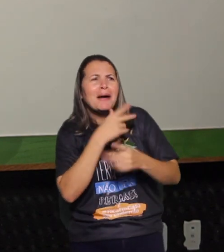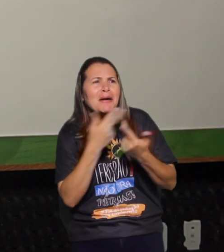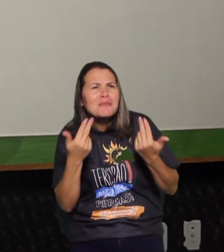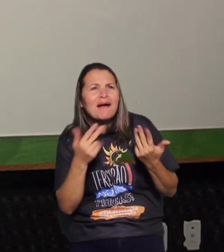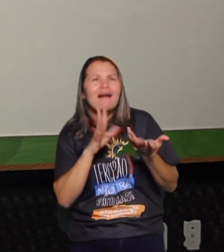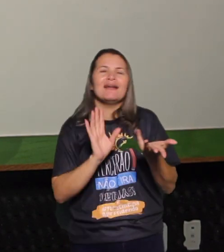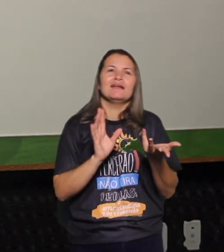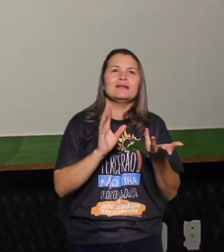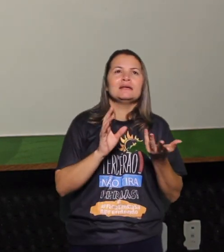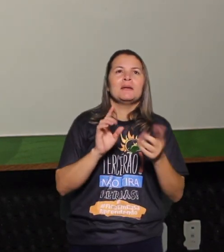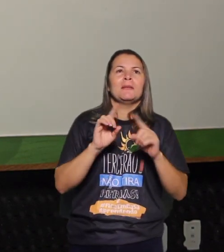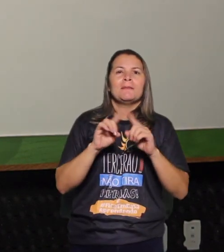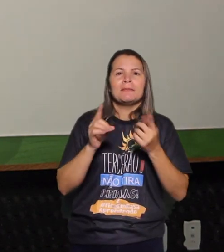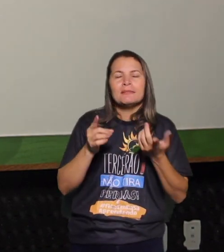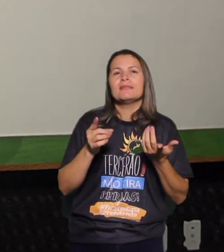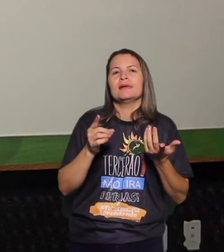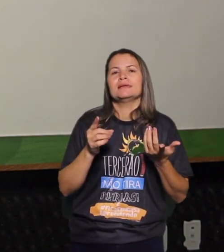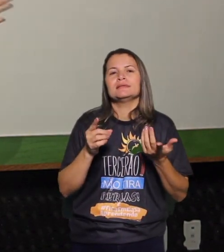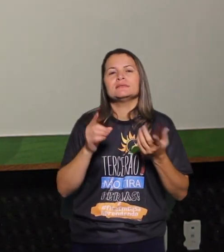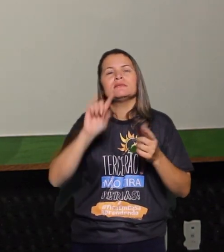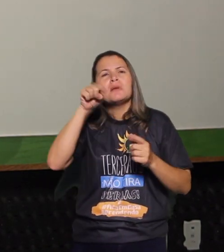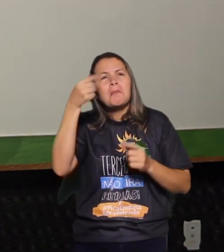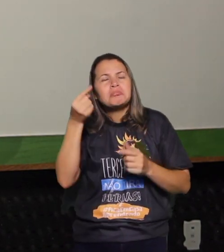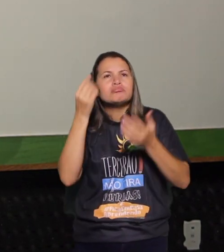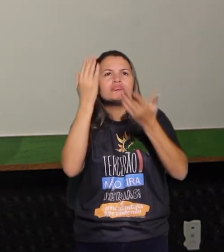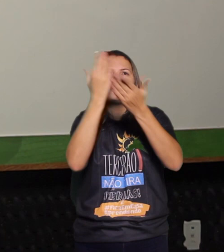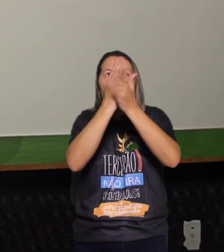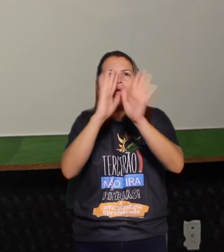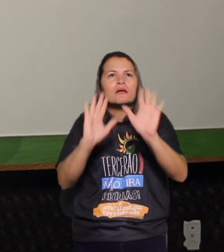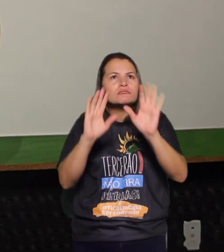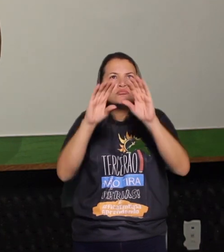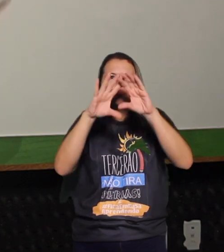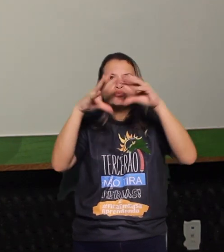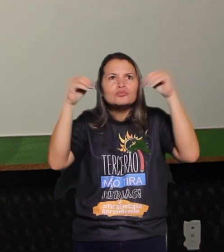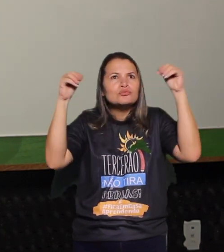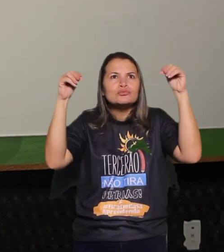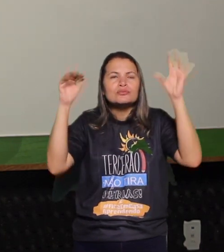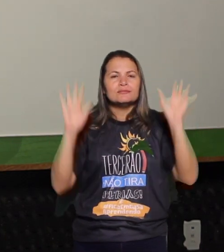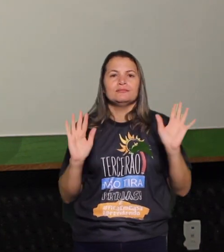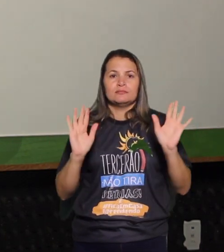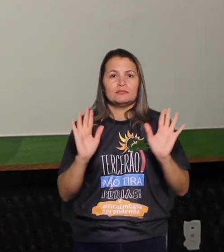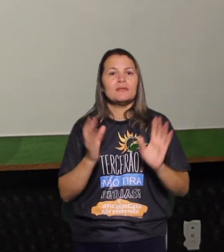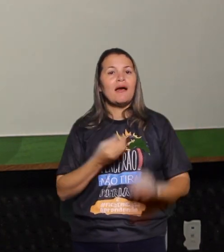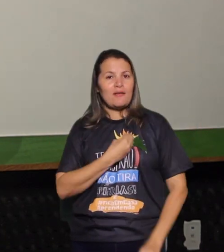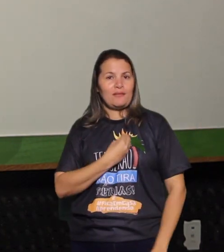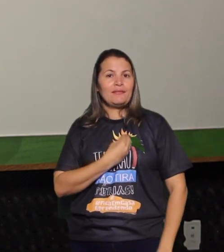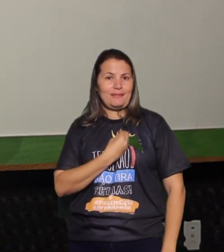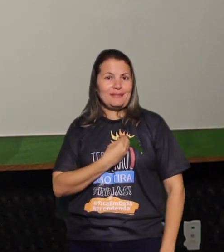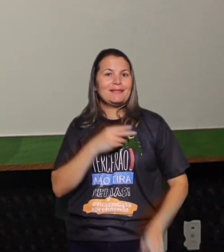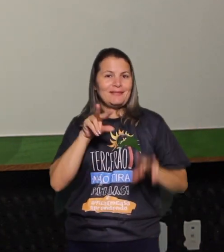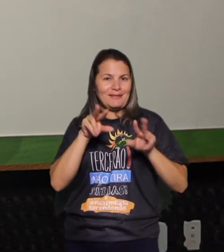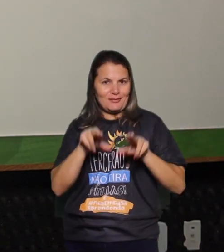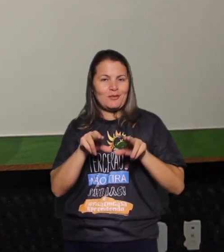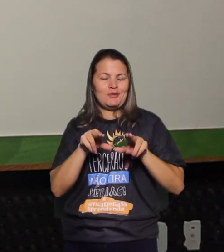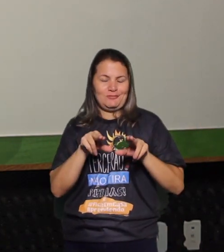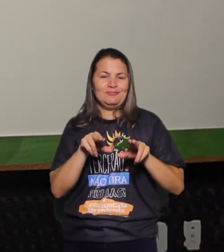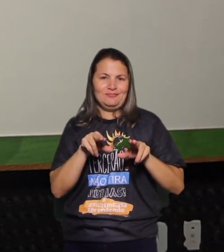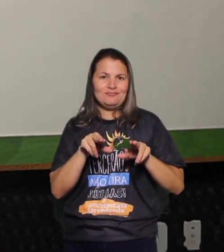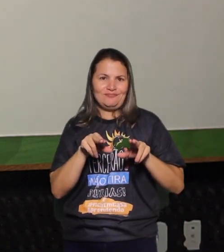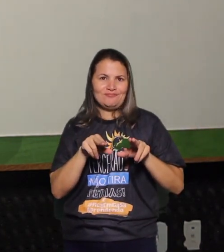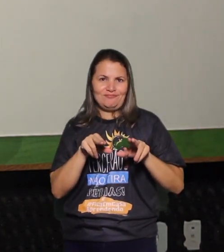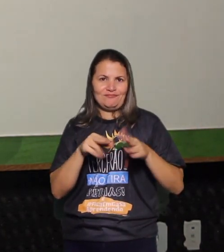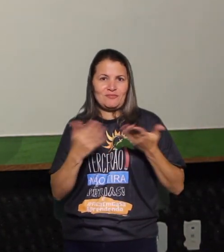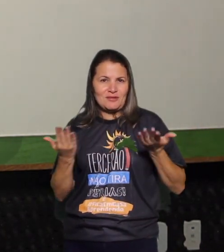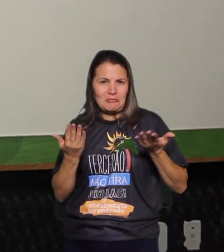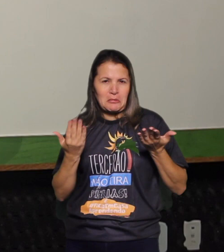de pessoas lá no céu, nas nuvens. Mas não demora muito, ela desaparece. Assim é a vida. A vida,